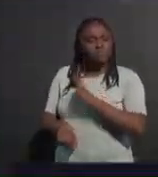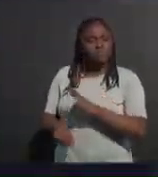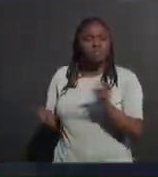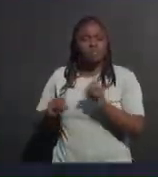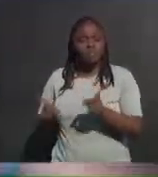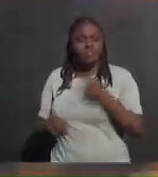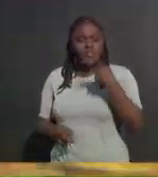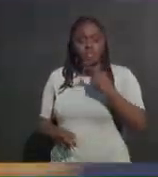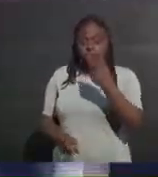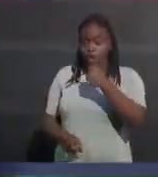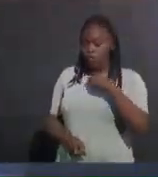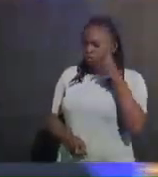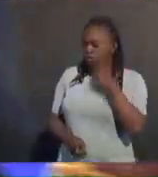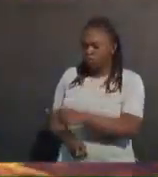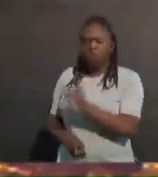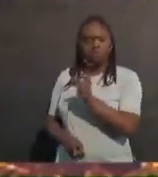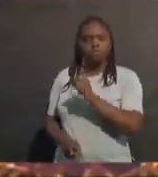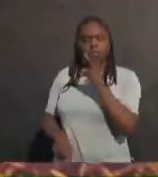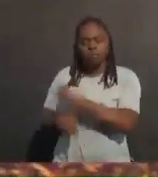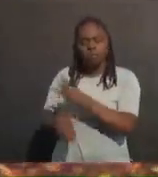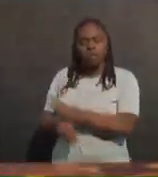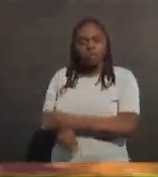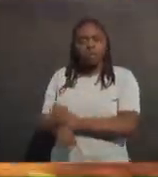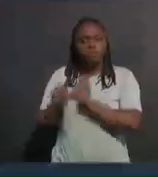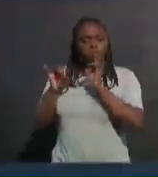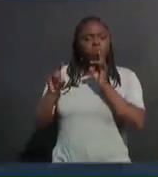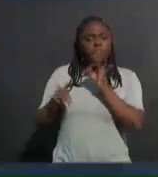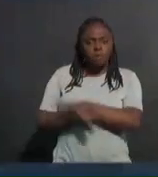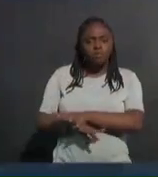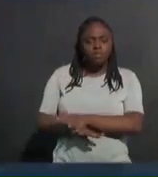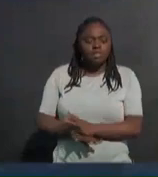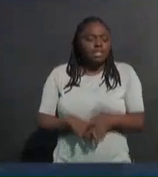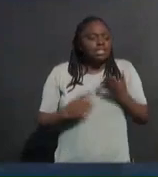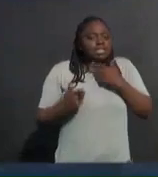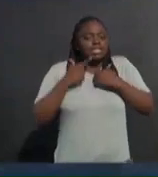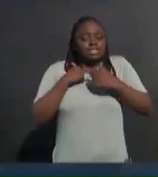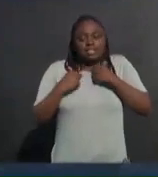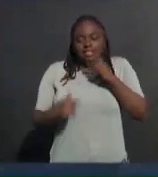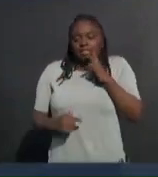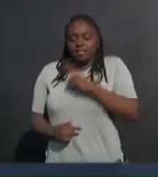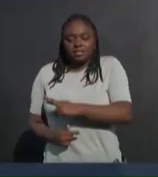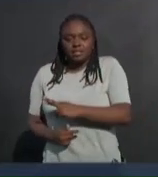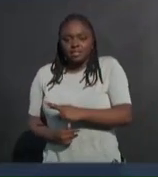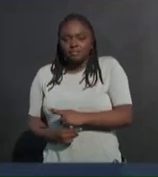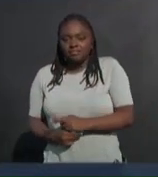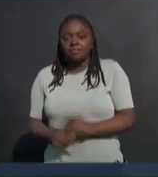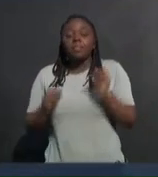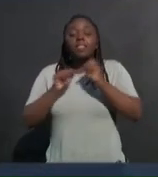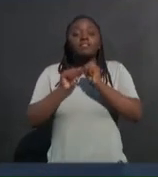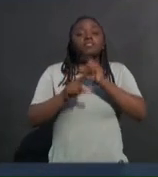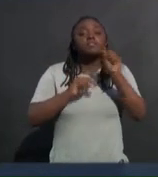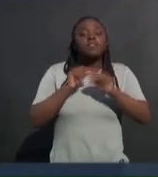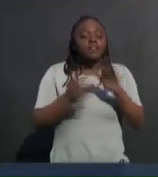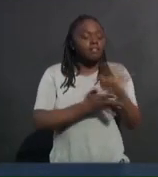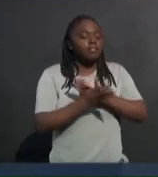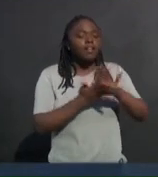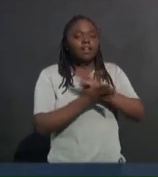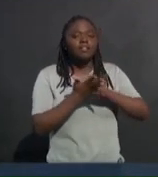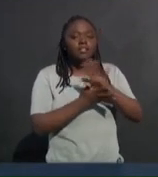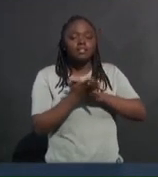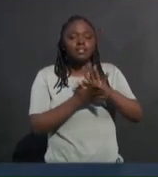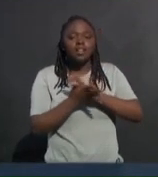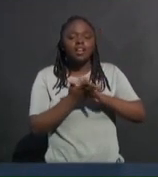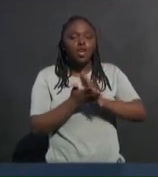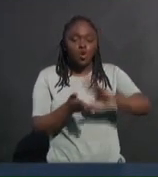não vou responder. Eu não vou responder! Ai, que vontade de responder. Sabe o que eu vou fazer? Nada, vou jogar dominó com